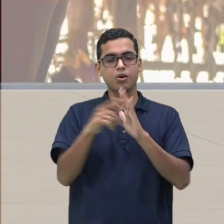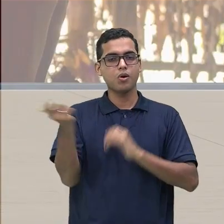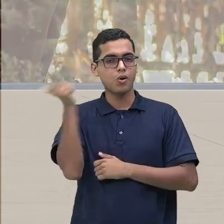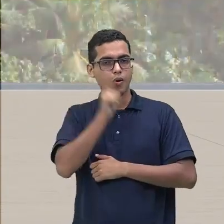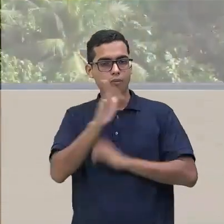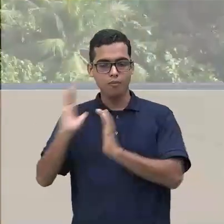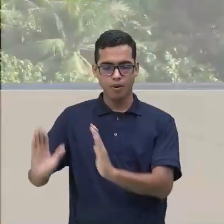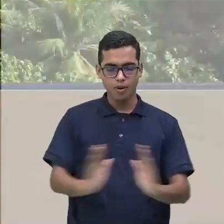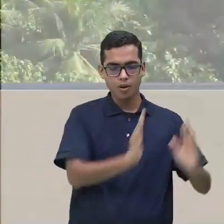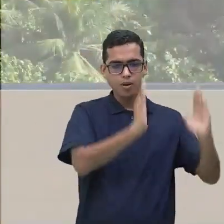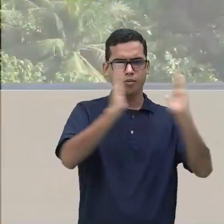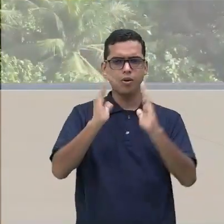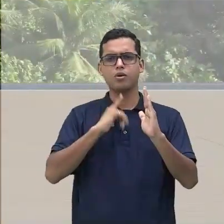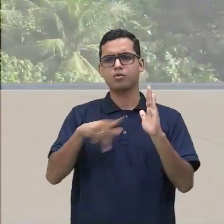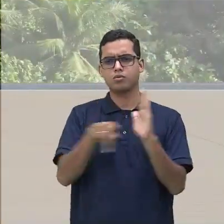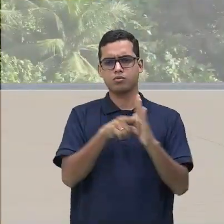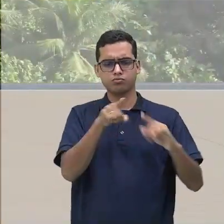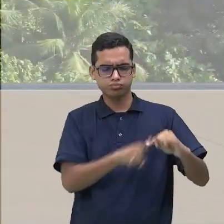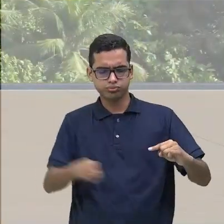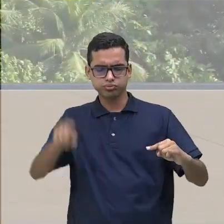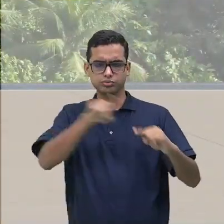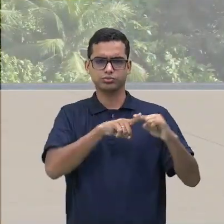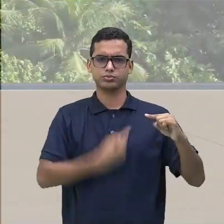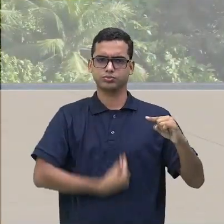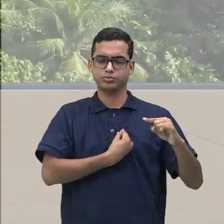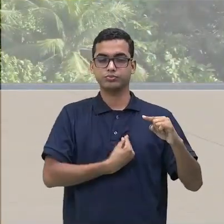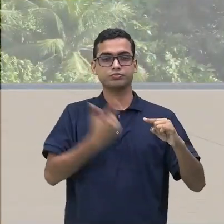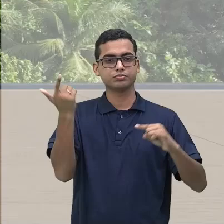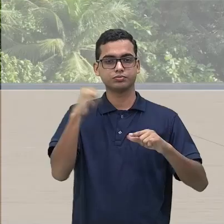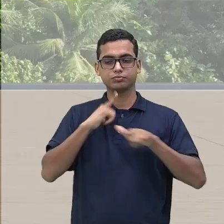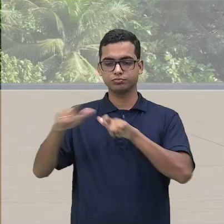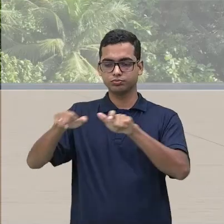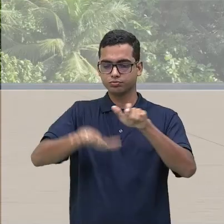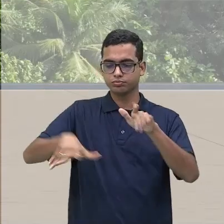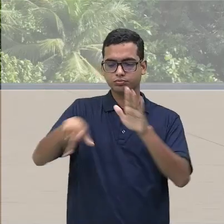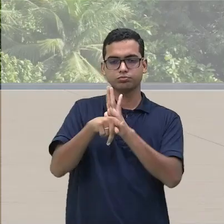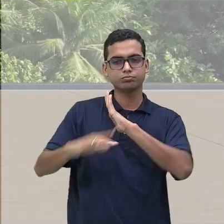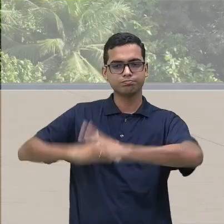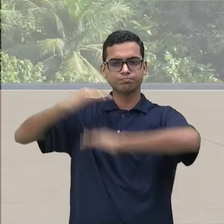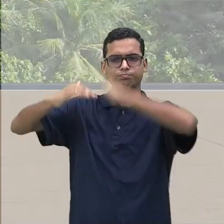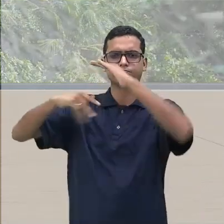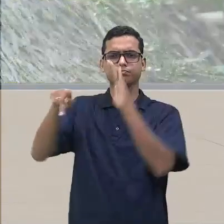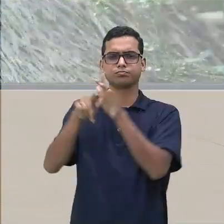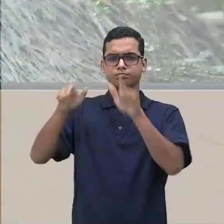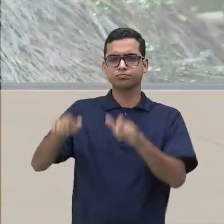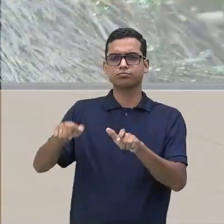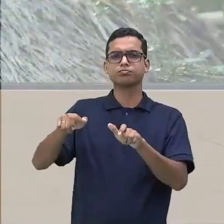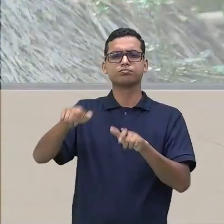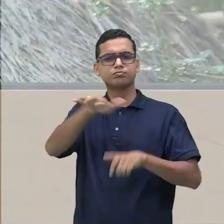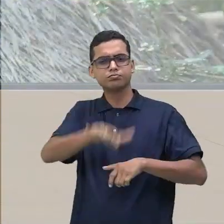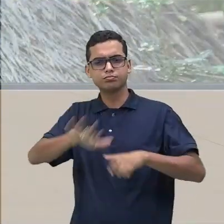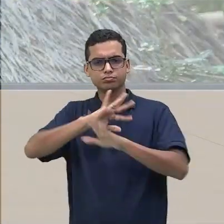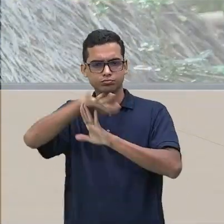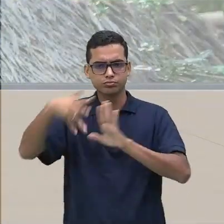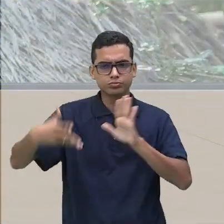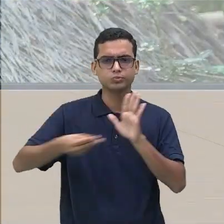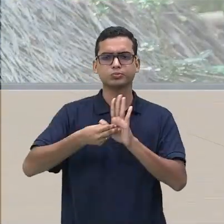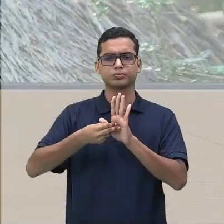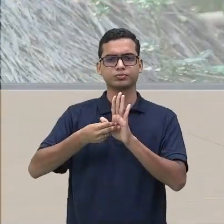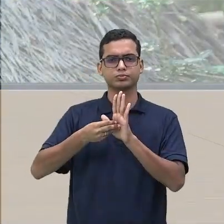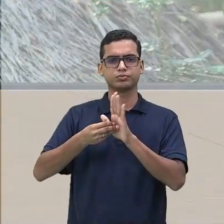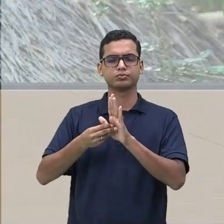nossa região, que acaba tendo ali o desenvolvimento da paisagem amazônica. Então, a